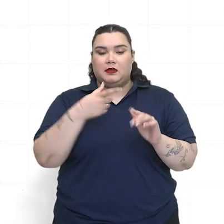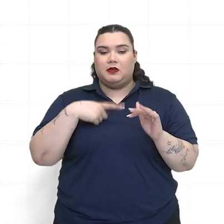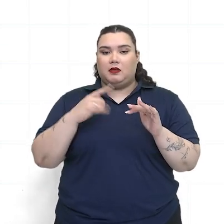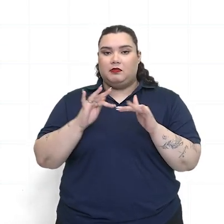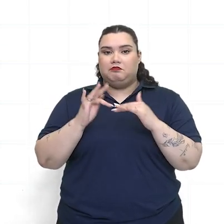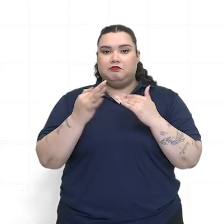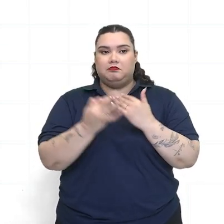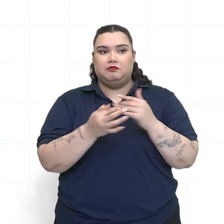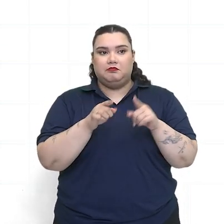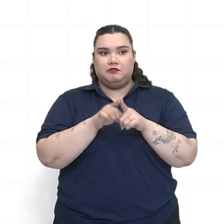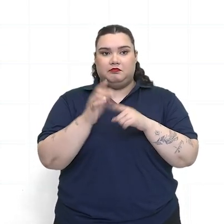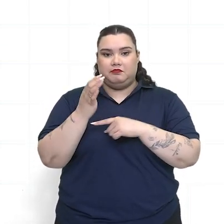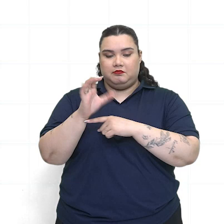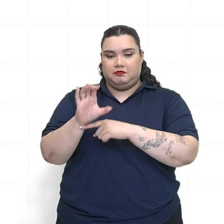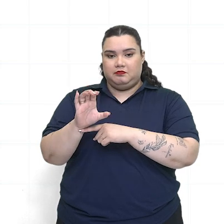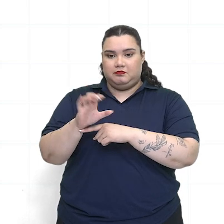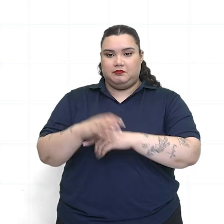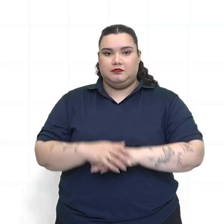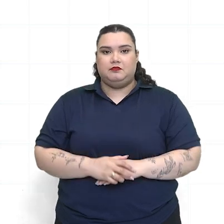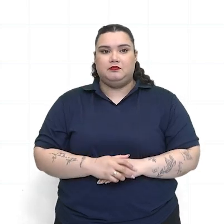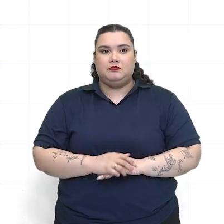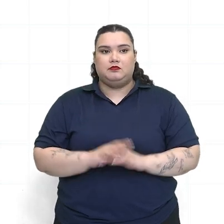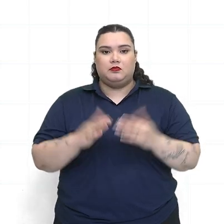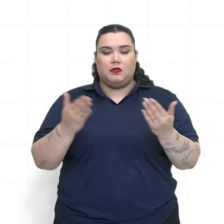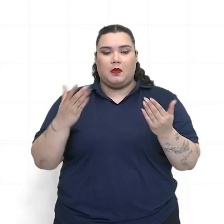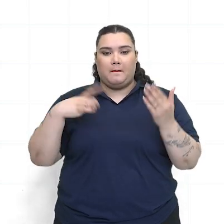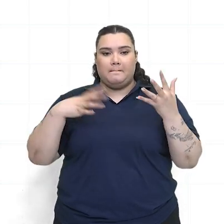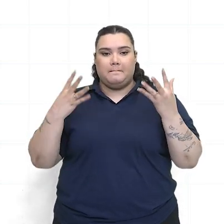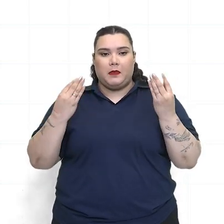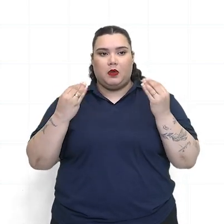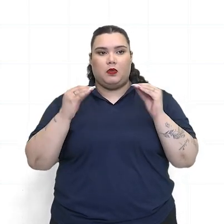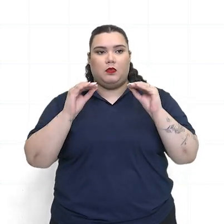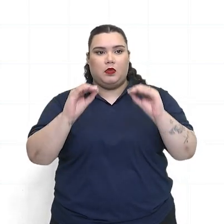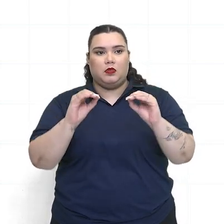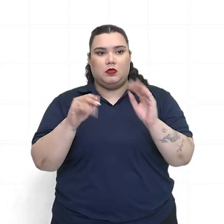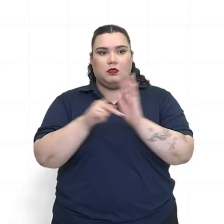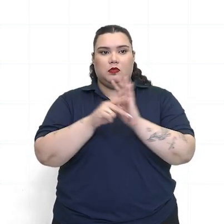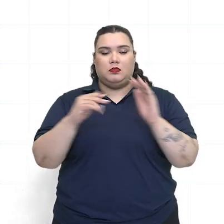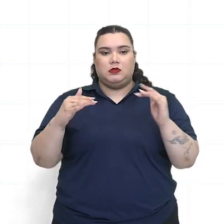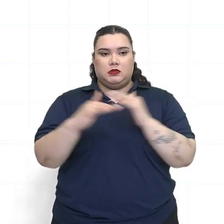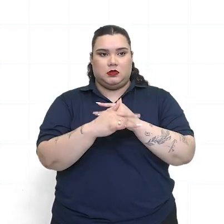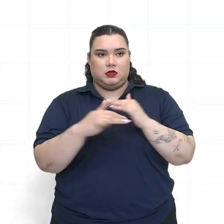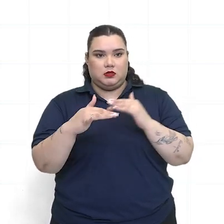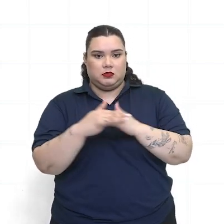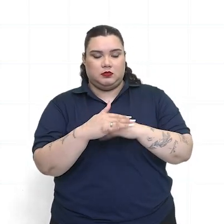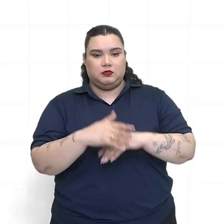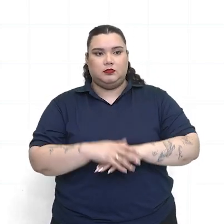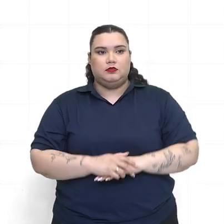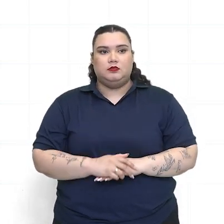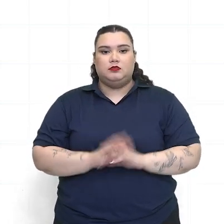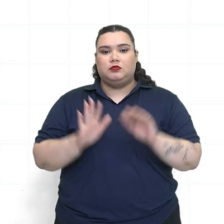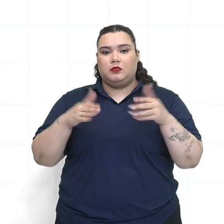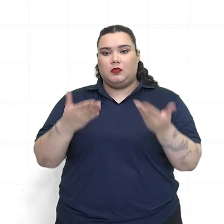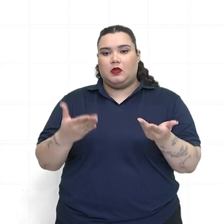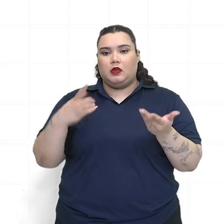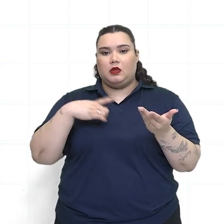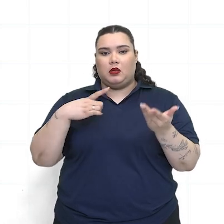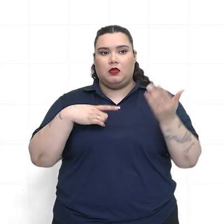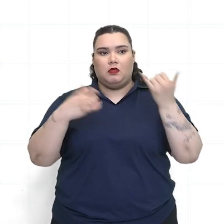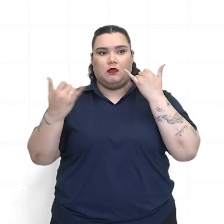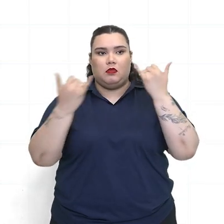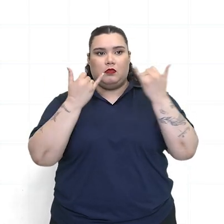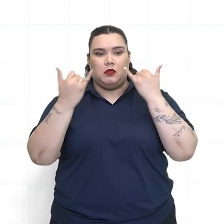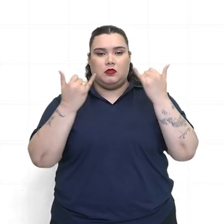social também. Saiu até no jornalzinho da cidade. Então, aqui nós temos uma notícia,